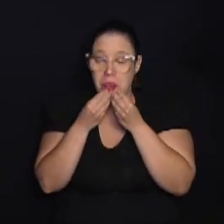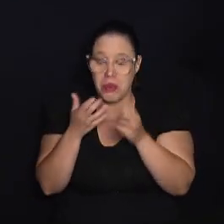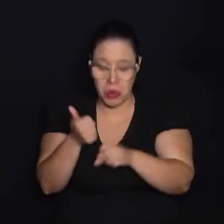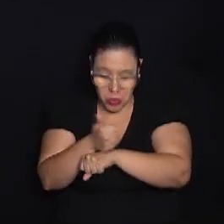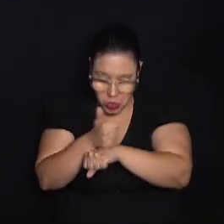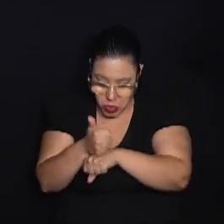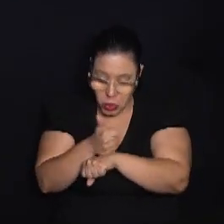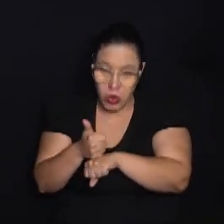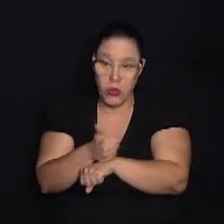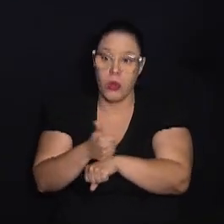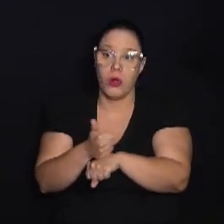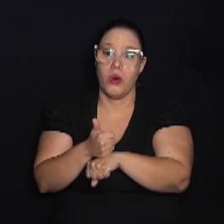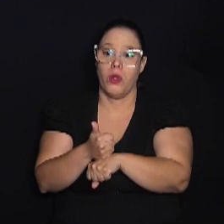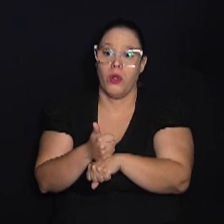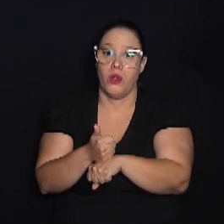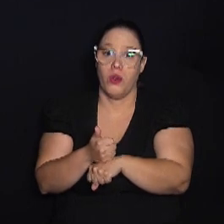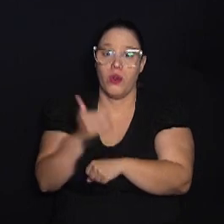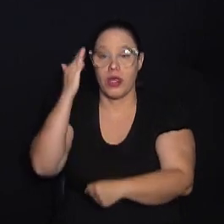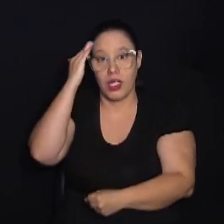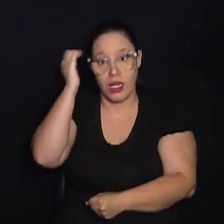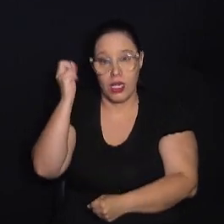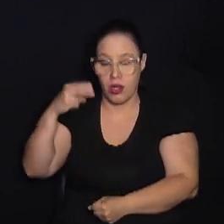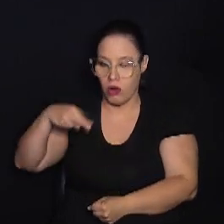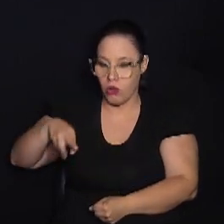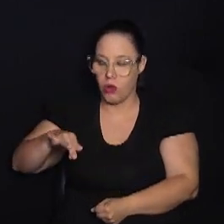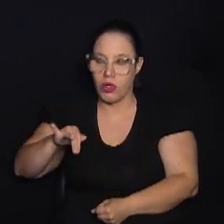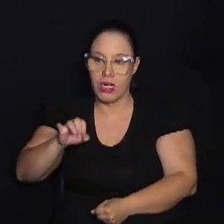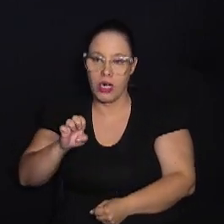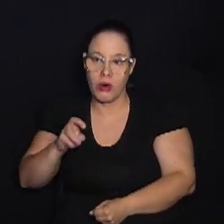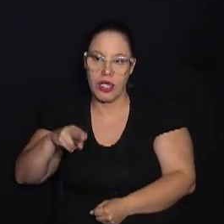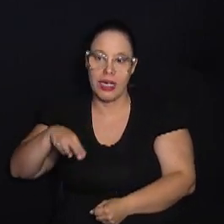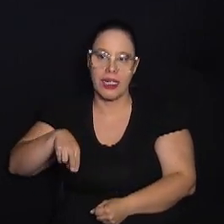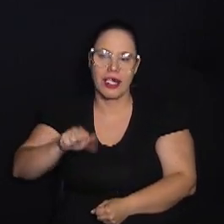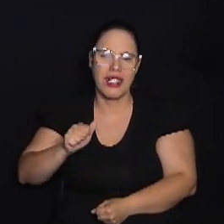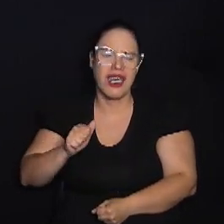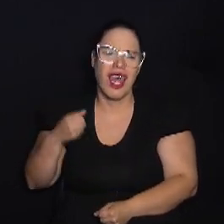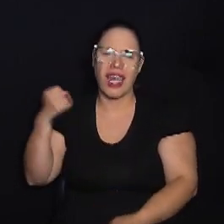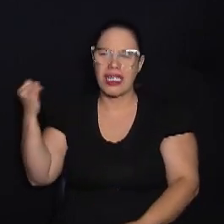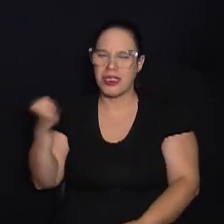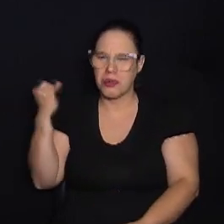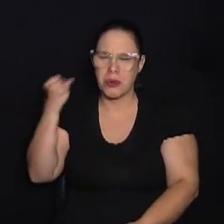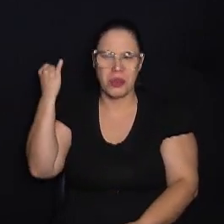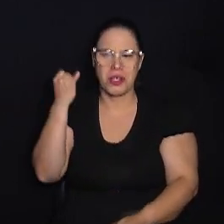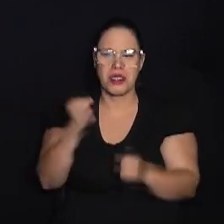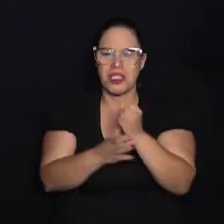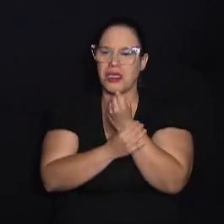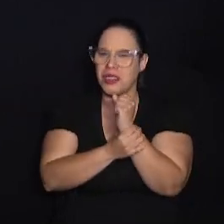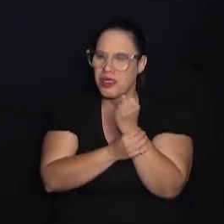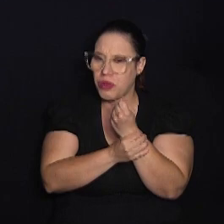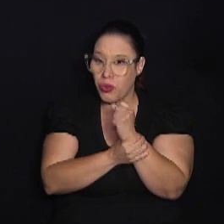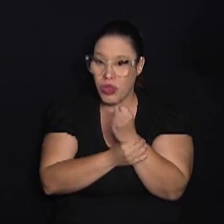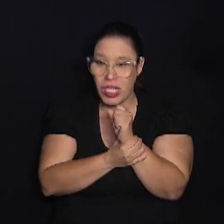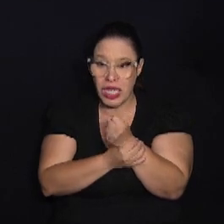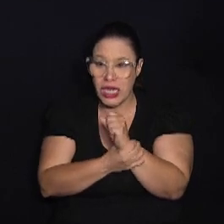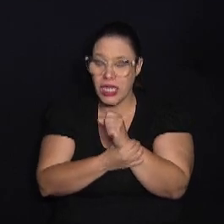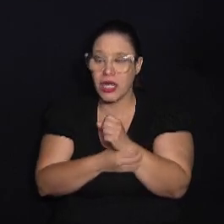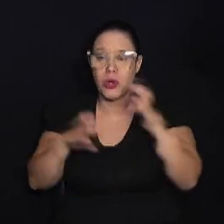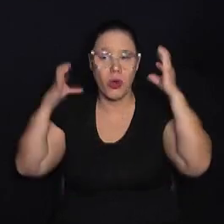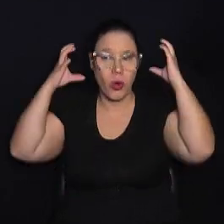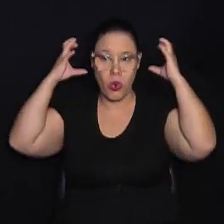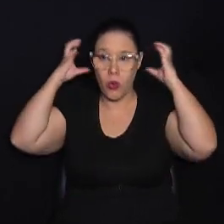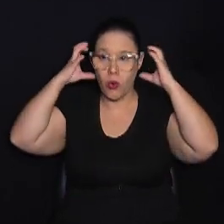atuem nessas áreas. O nutricionista é essencial para manter o paciente, fisioterapia, fono para reabilitação,